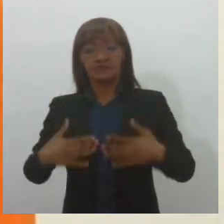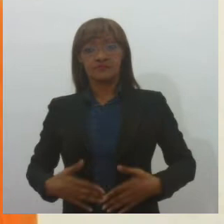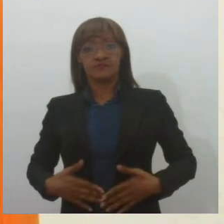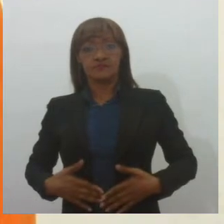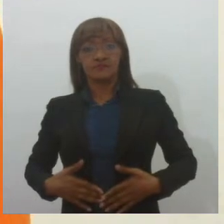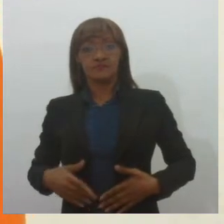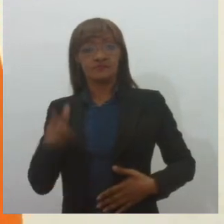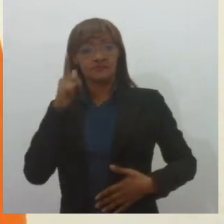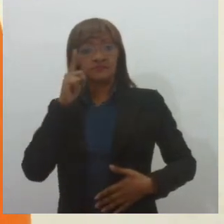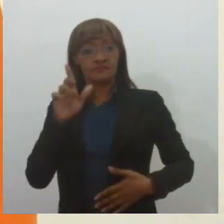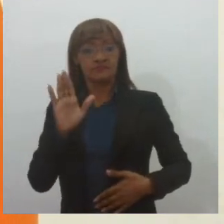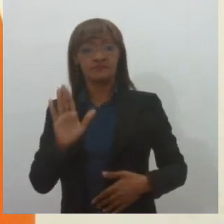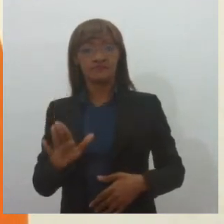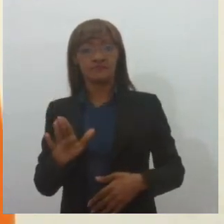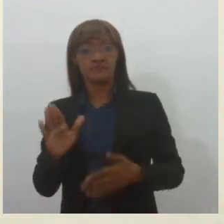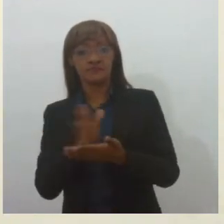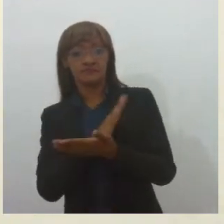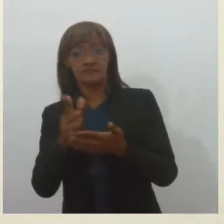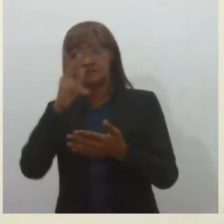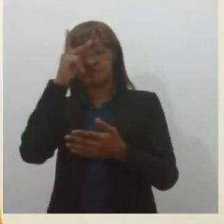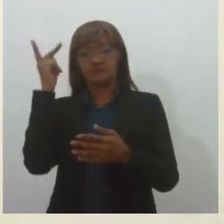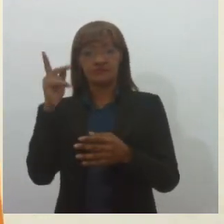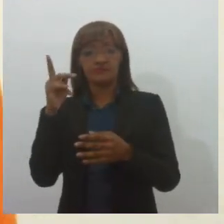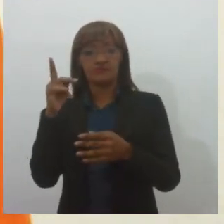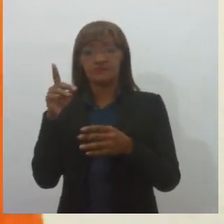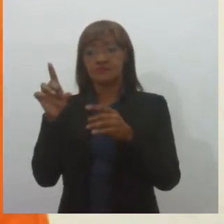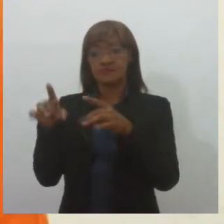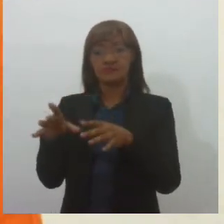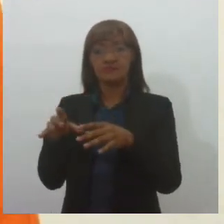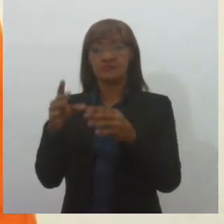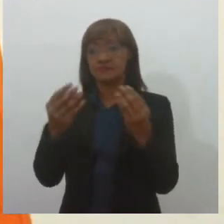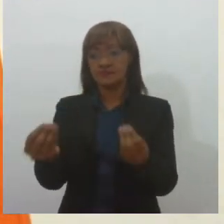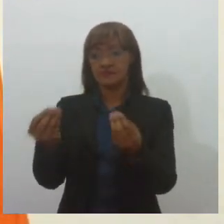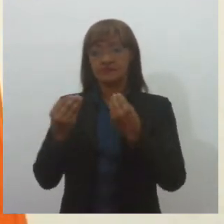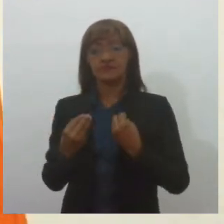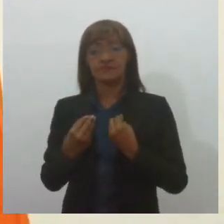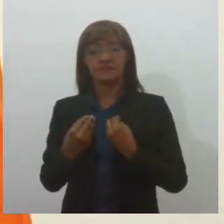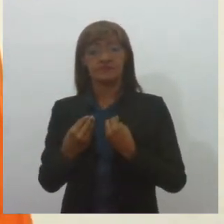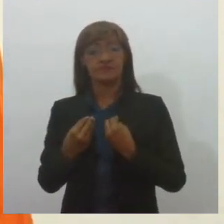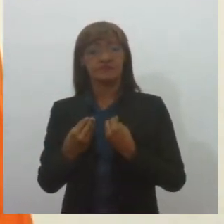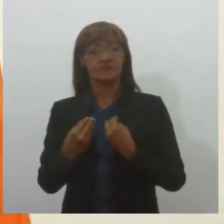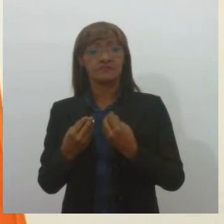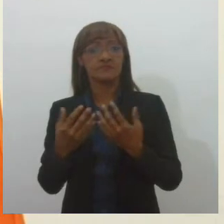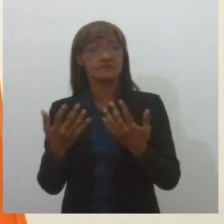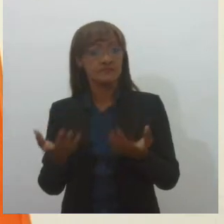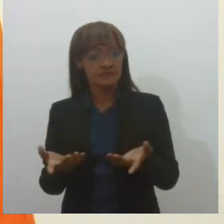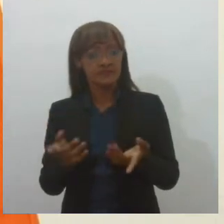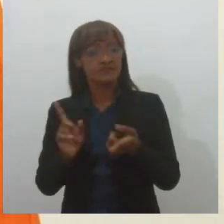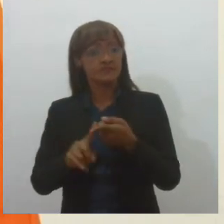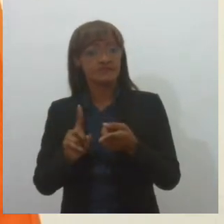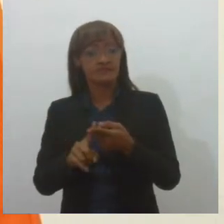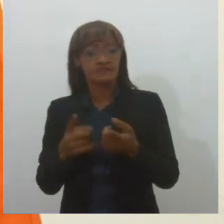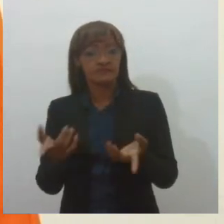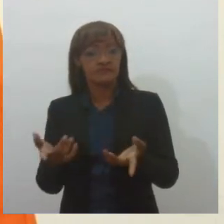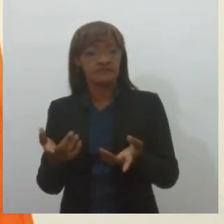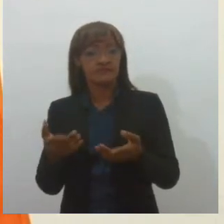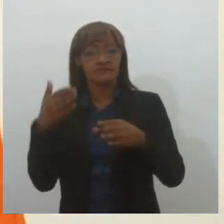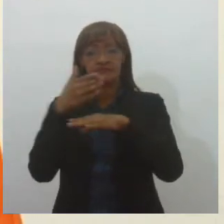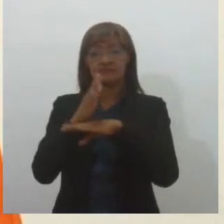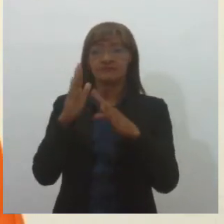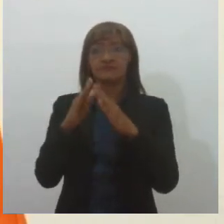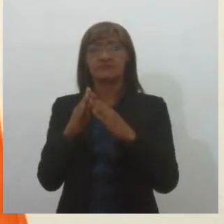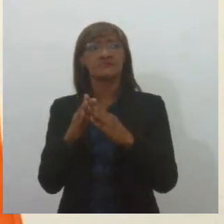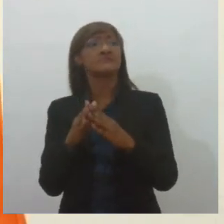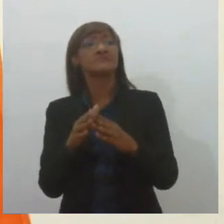lá de pessoas que saíram aí ó toma tem uma falta aqui para você até a gente tem até essa dificuldade a gente chega na porta do morador é morador